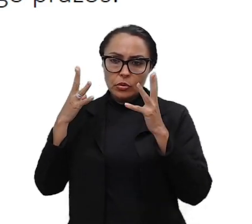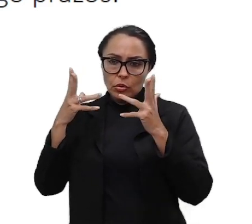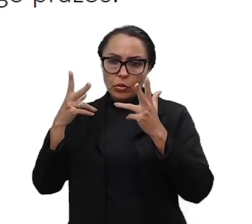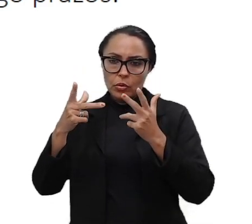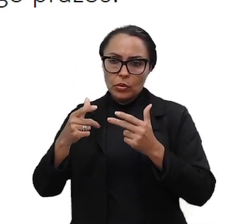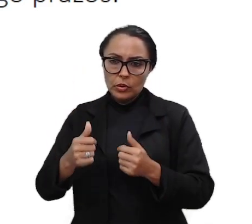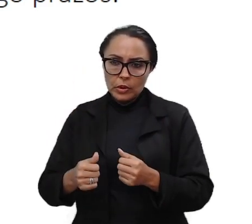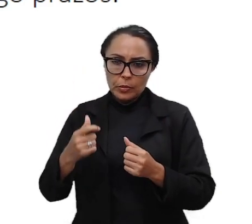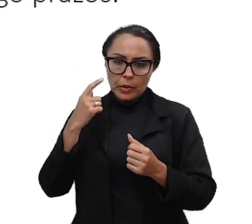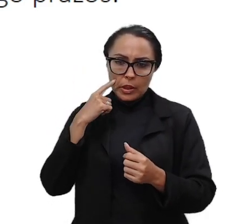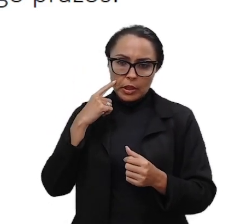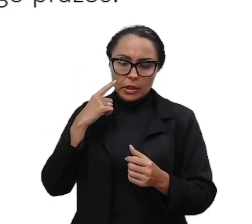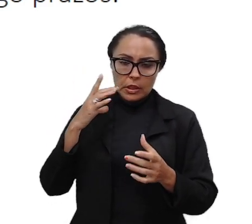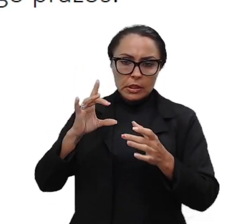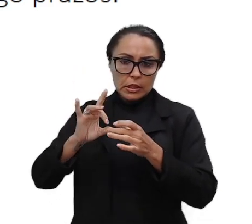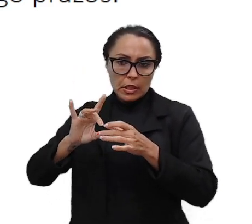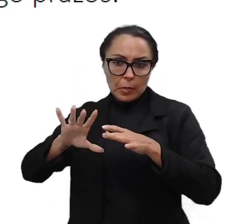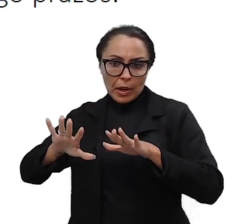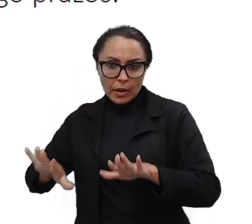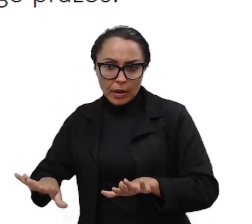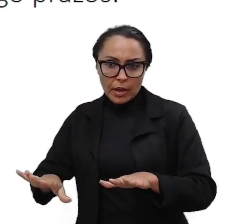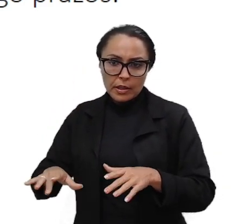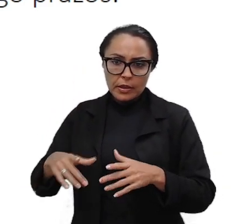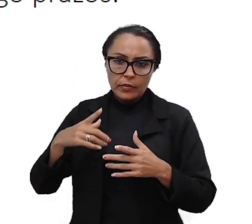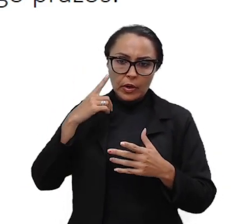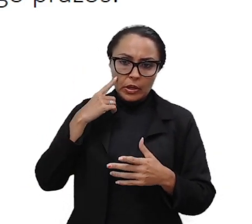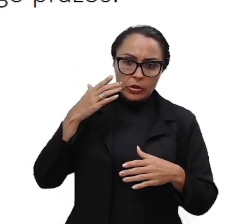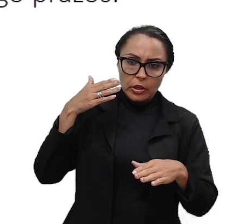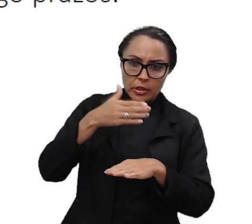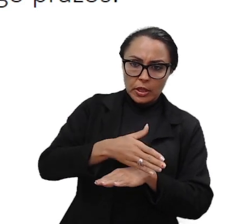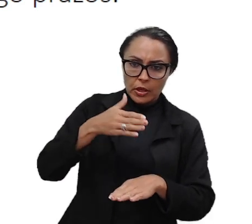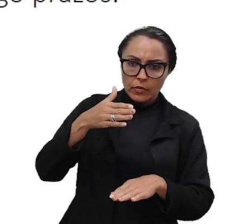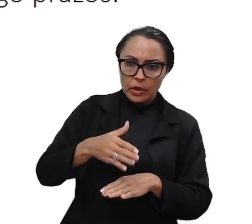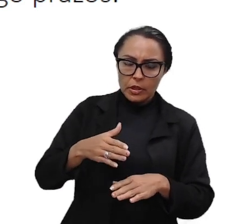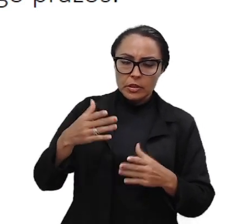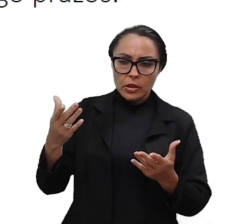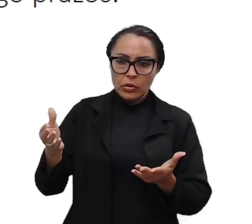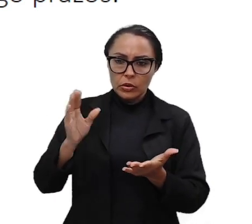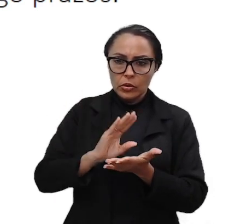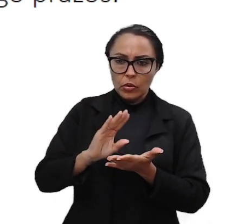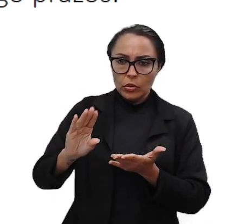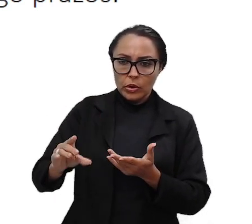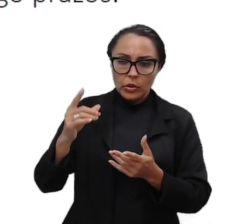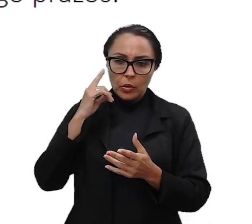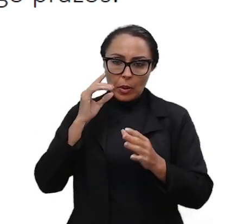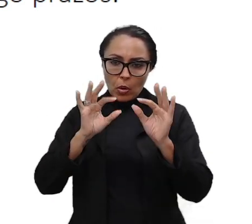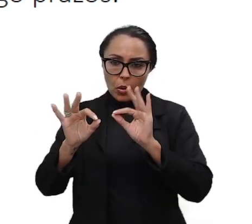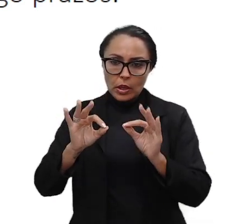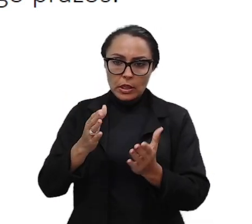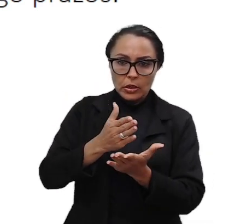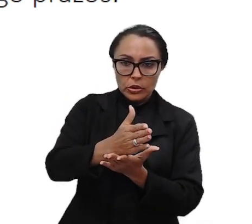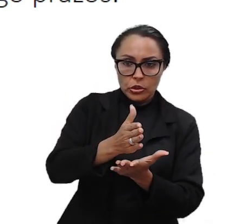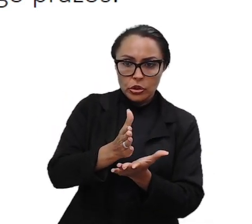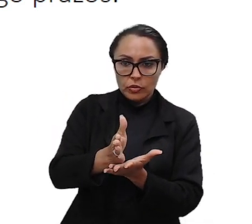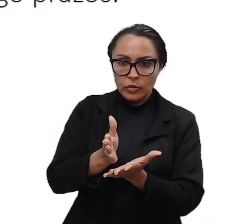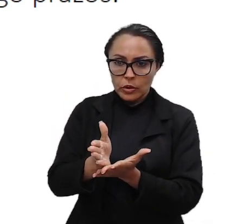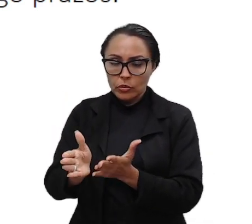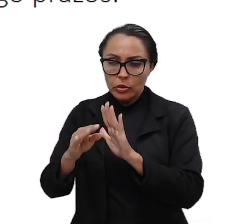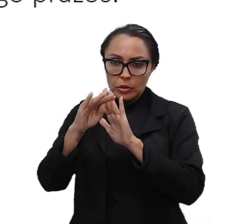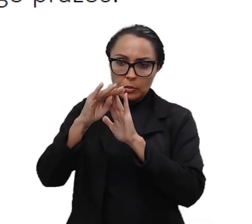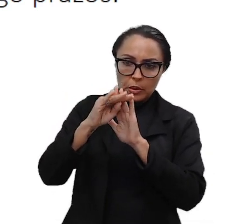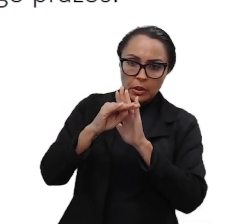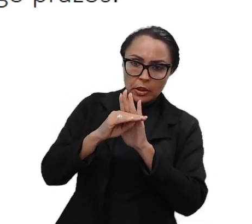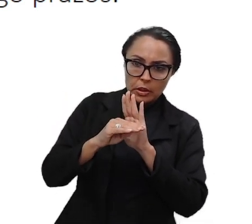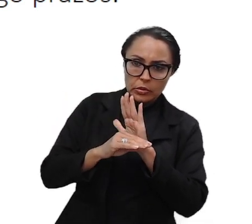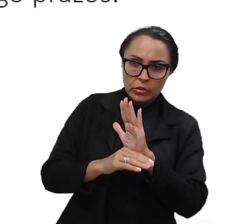totalmente desagregada, ou demanda real, faz intervenções dos recursos para corrigir desvios, eventuais desvios dos planos